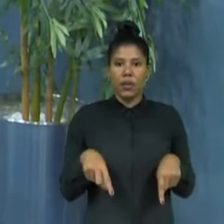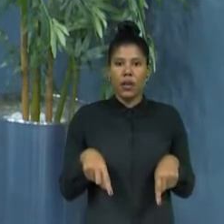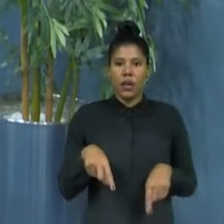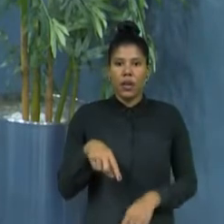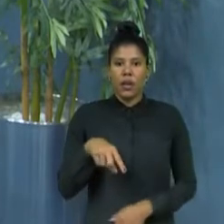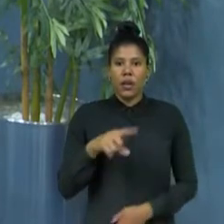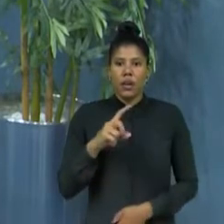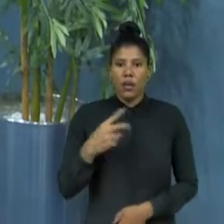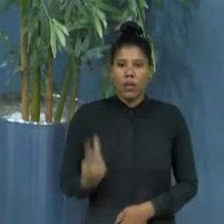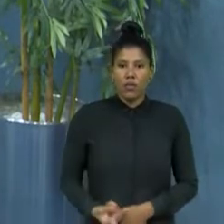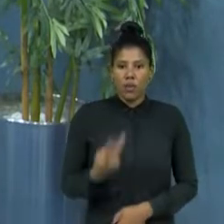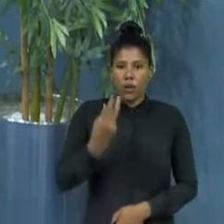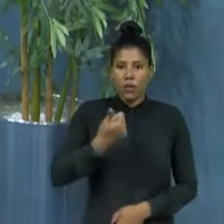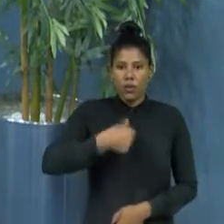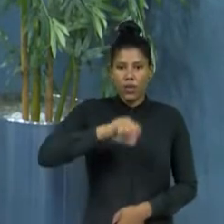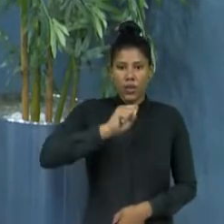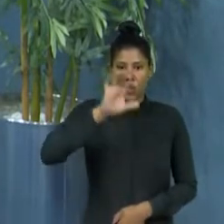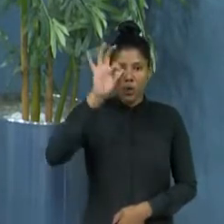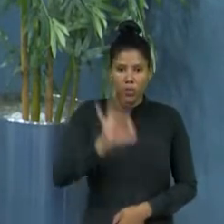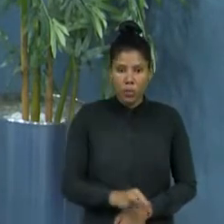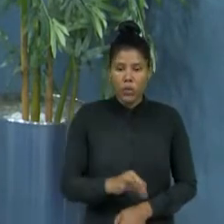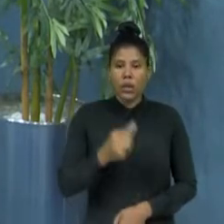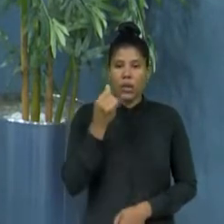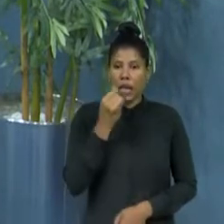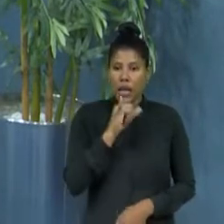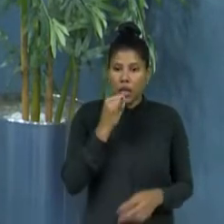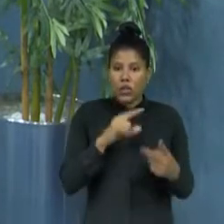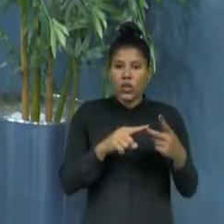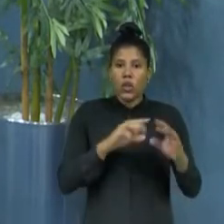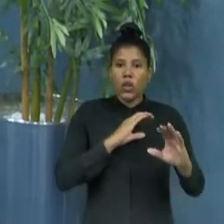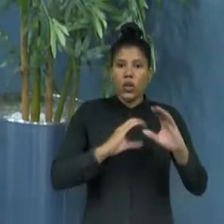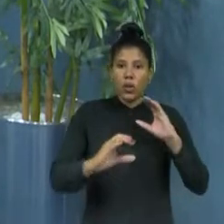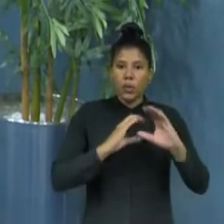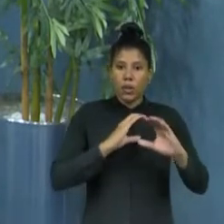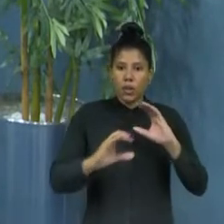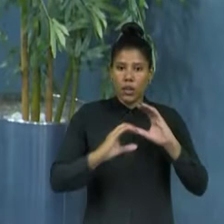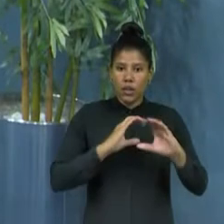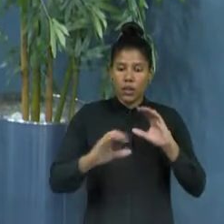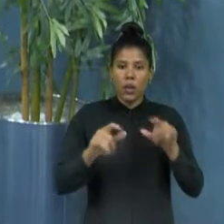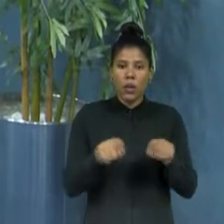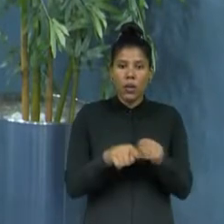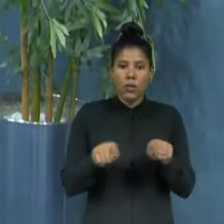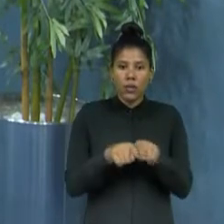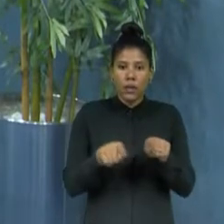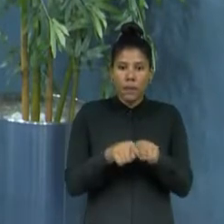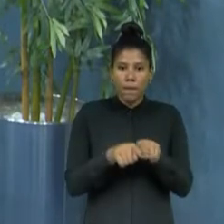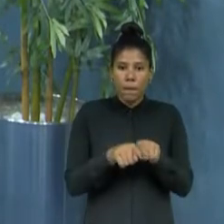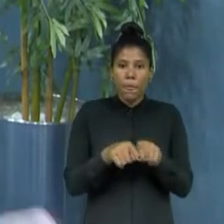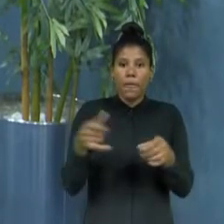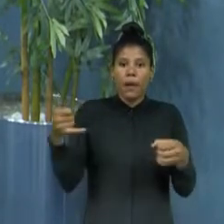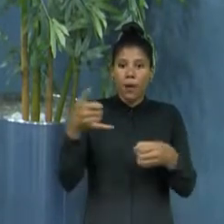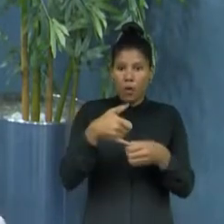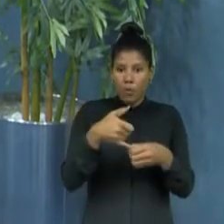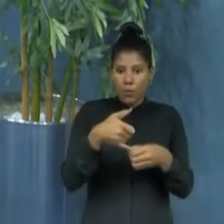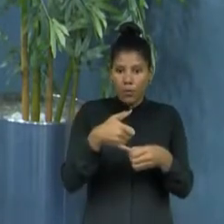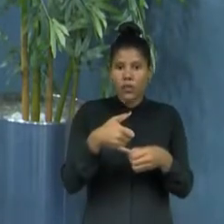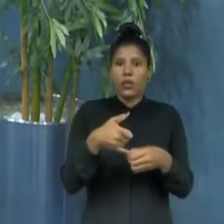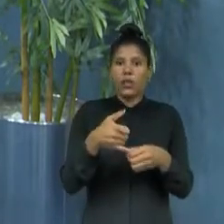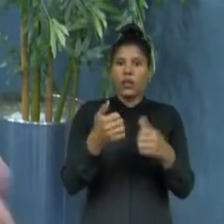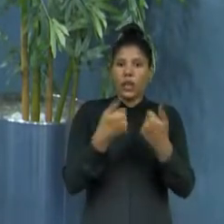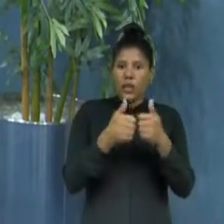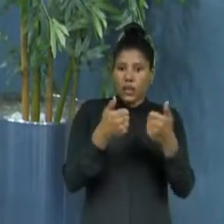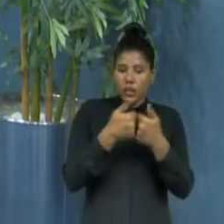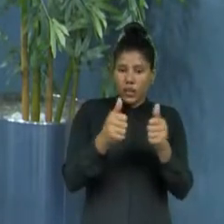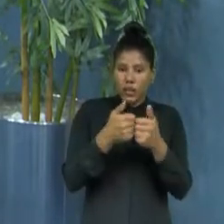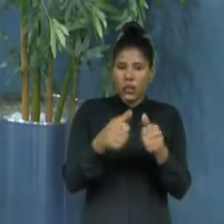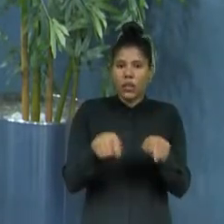de 18% para energia, comunicação e combustíveis, transporte coletivo também tem